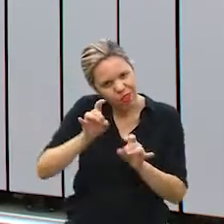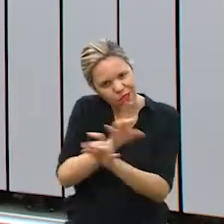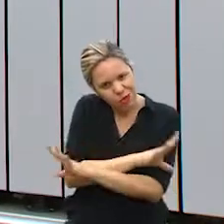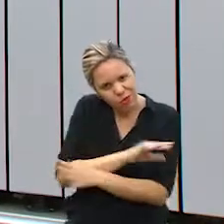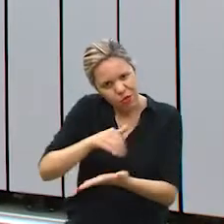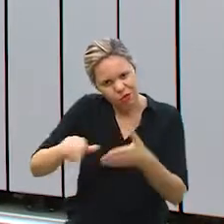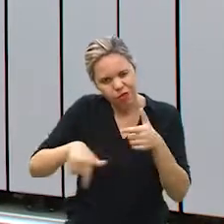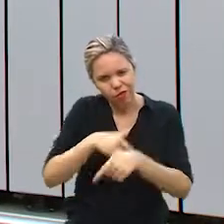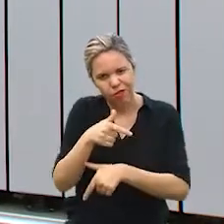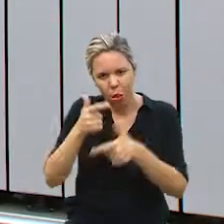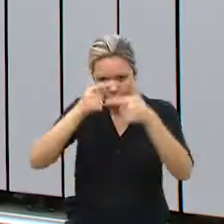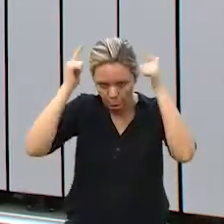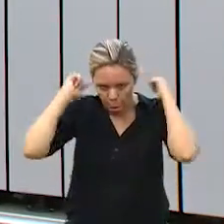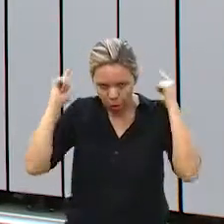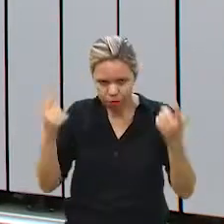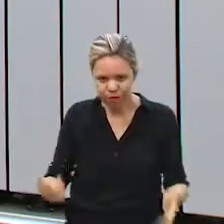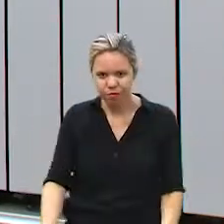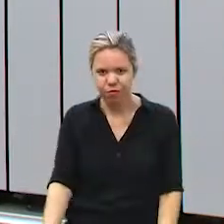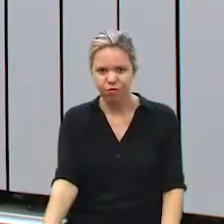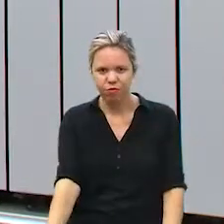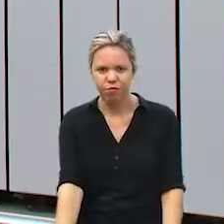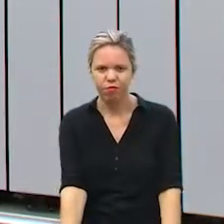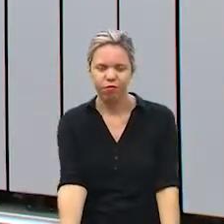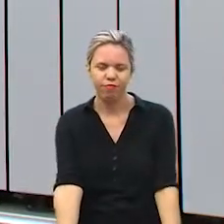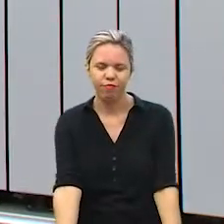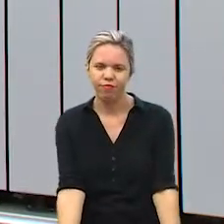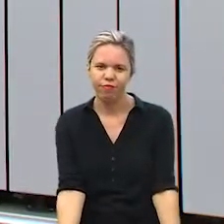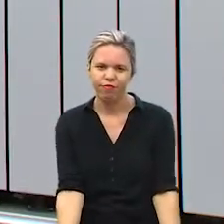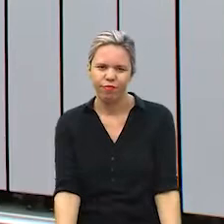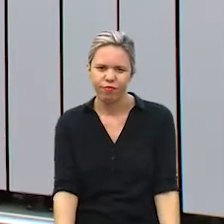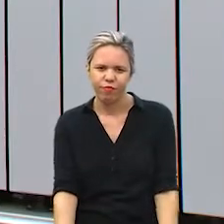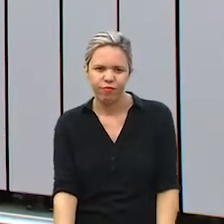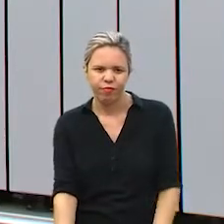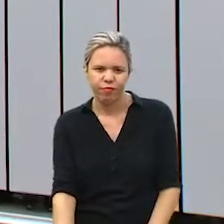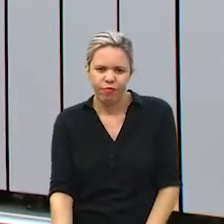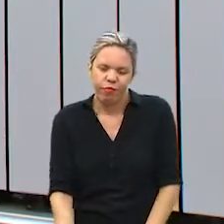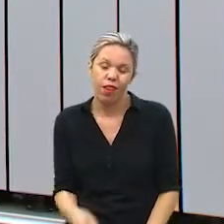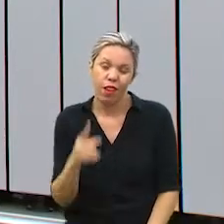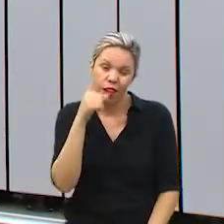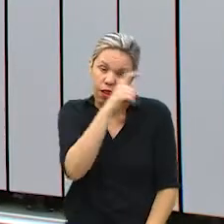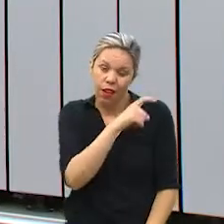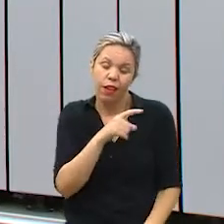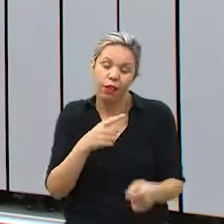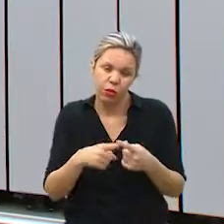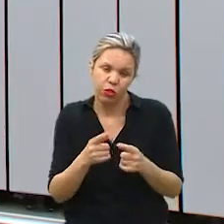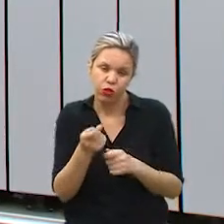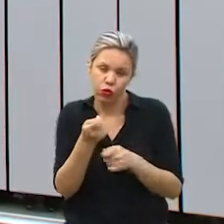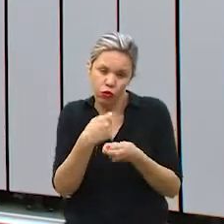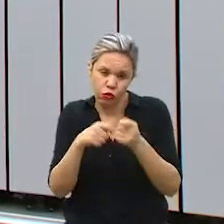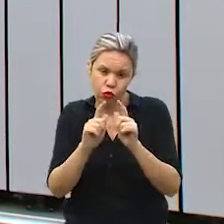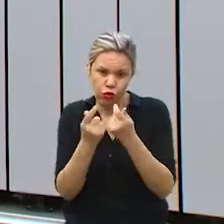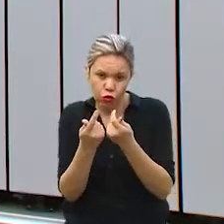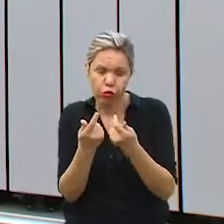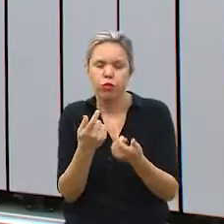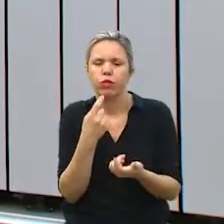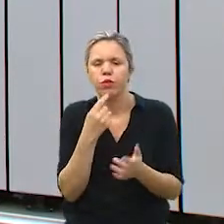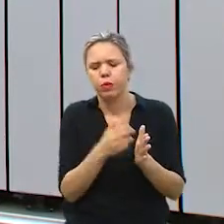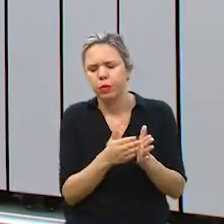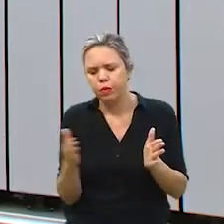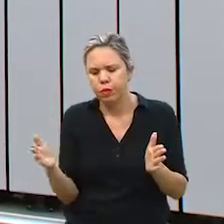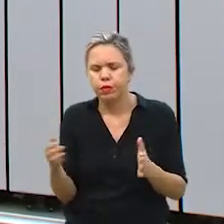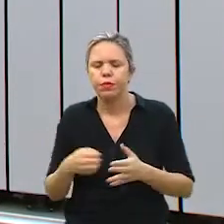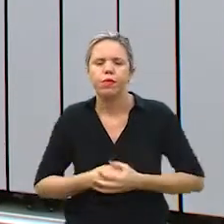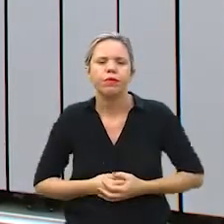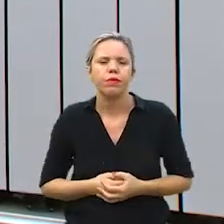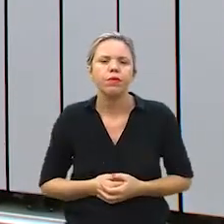de Campinas, ele vai ficar sem cabelo. Mas é difícil, porque nós estamos pegando uma época, né,